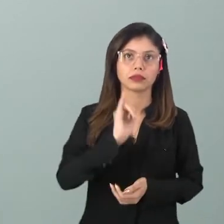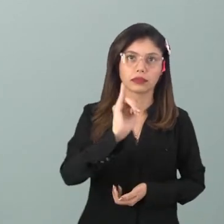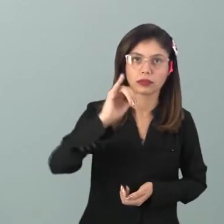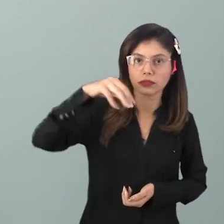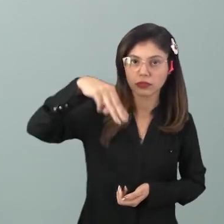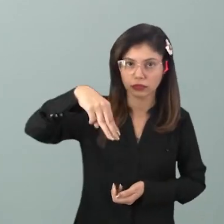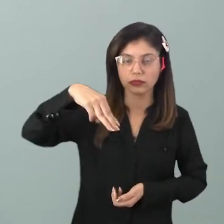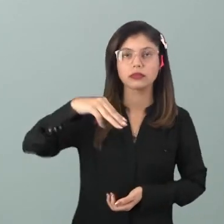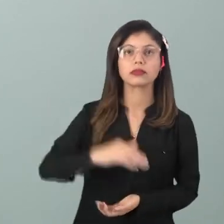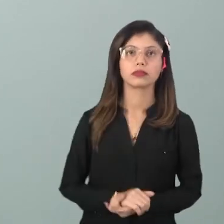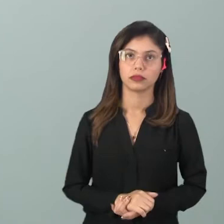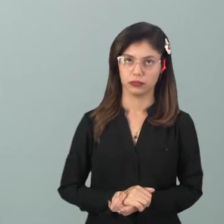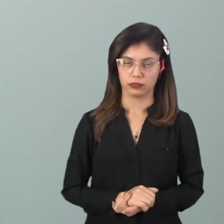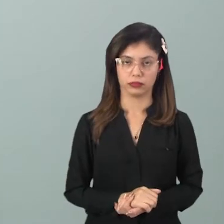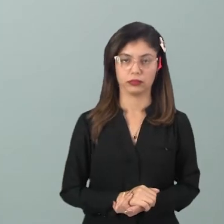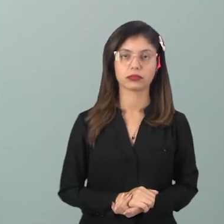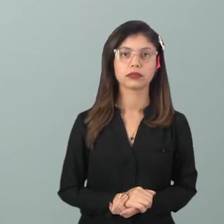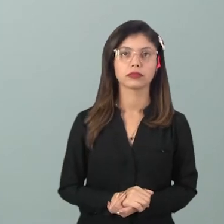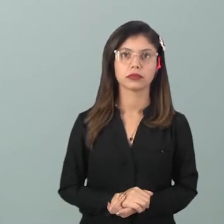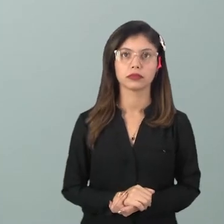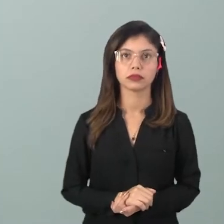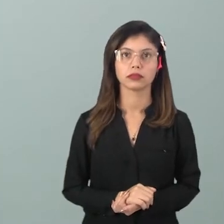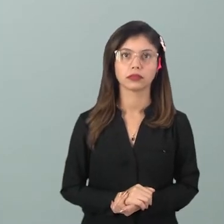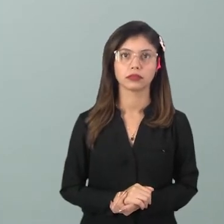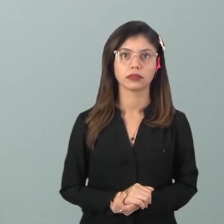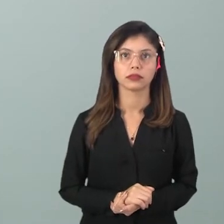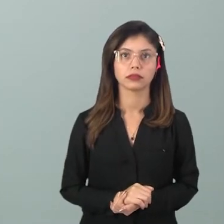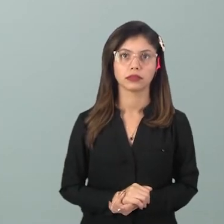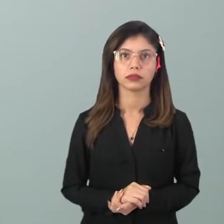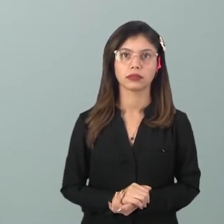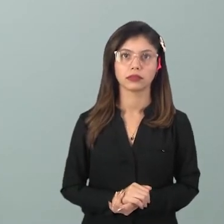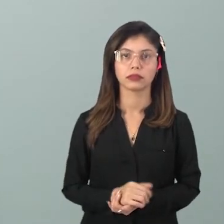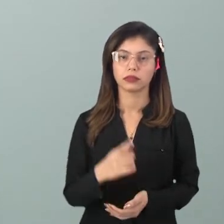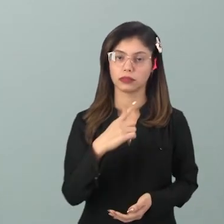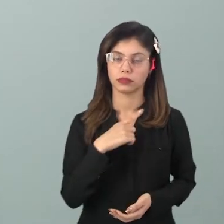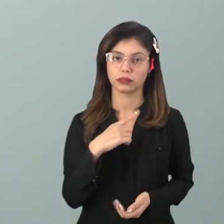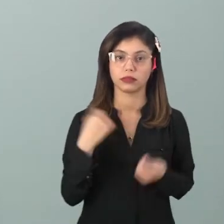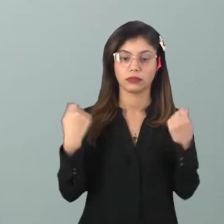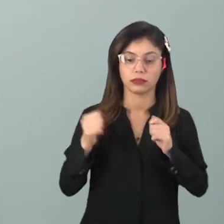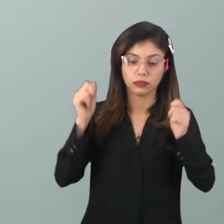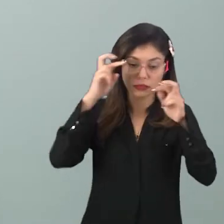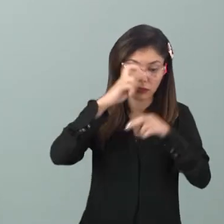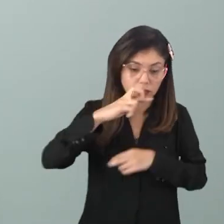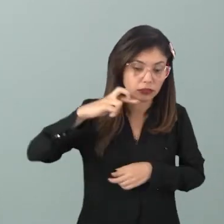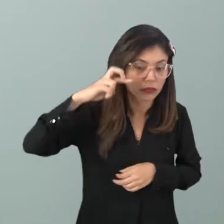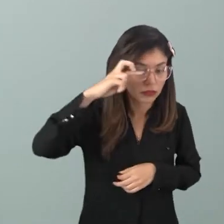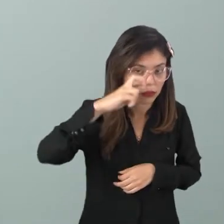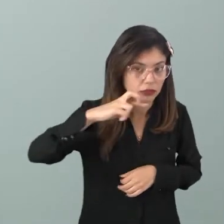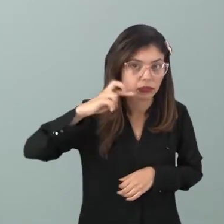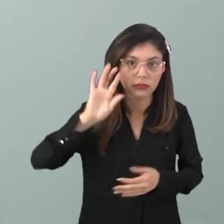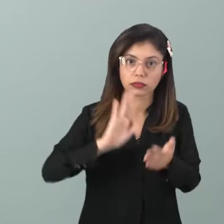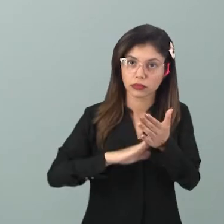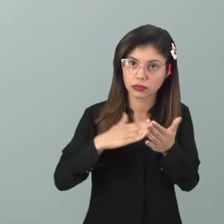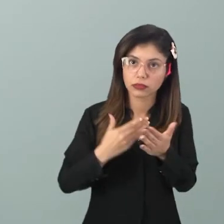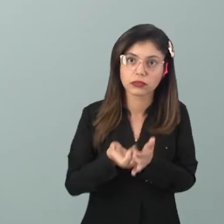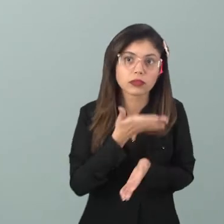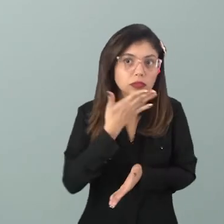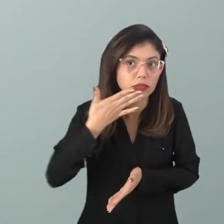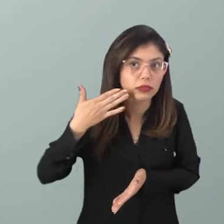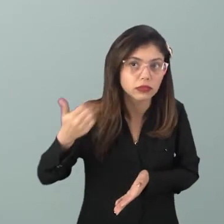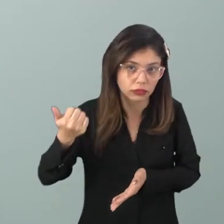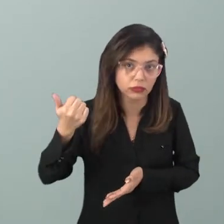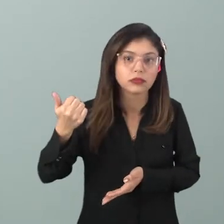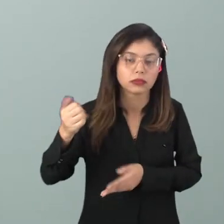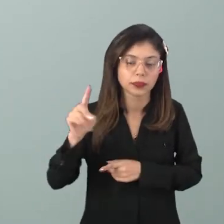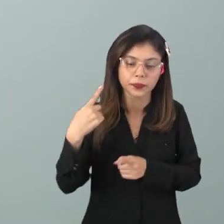a intertextualidade implícita é preciso mais análise, mais interpretação,